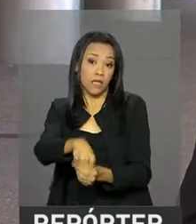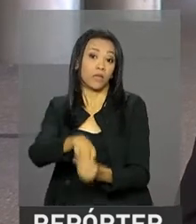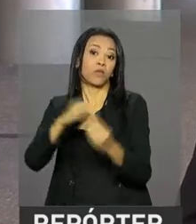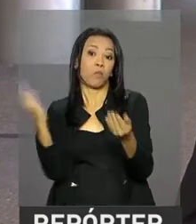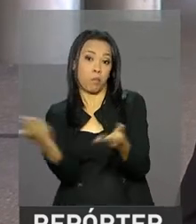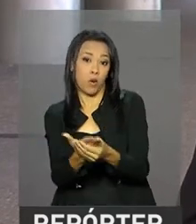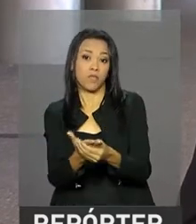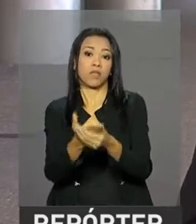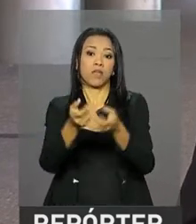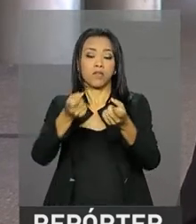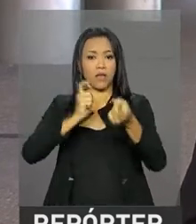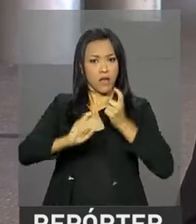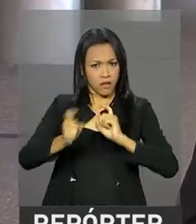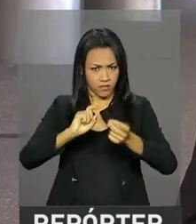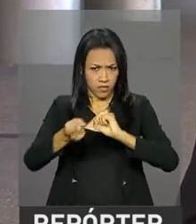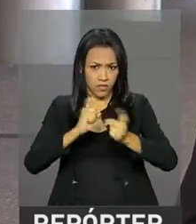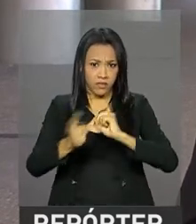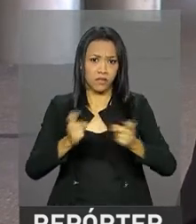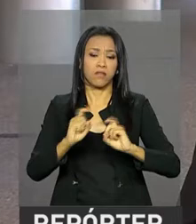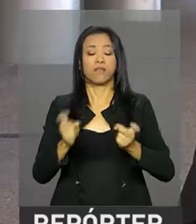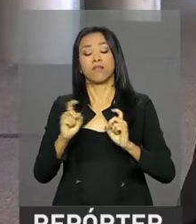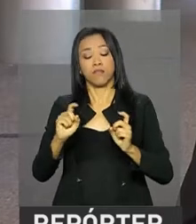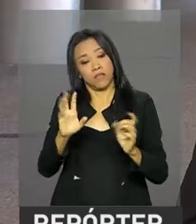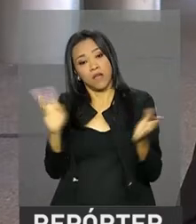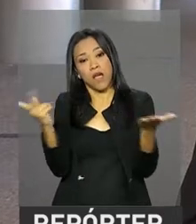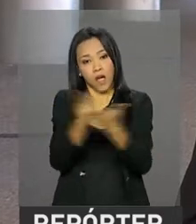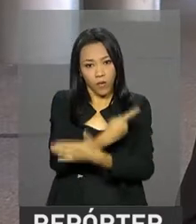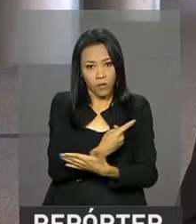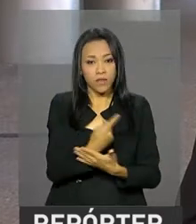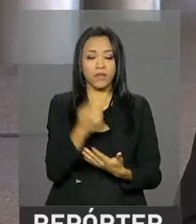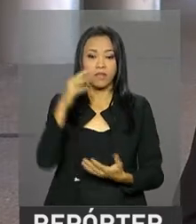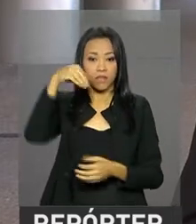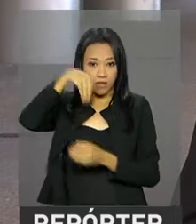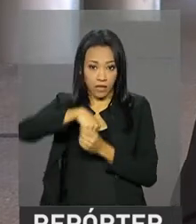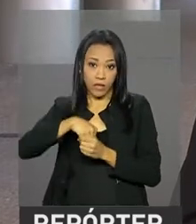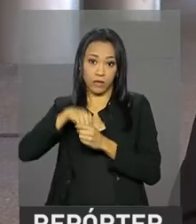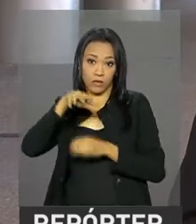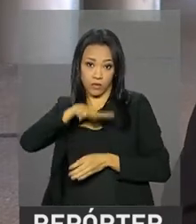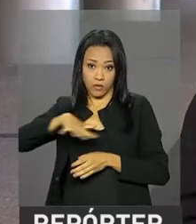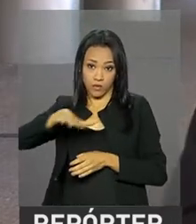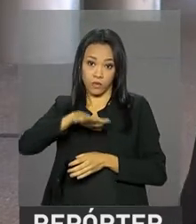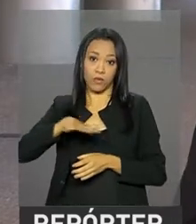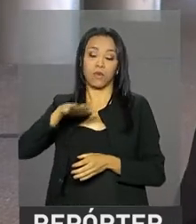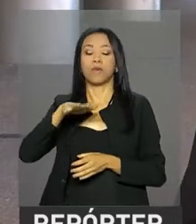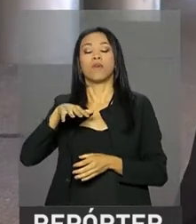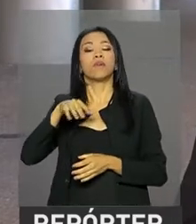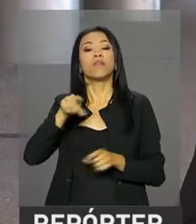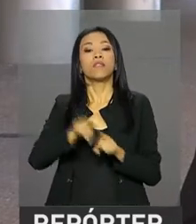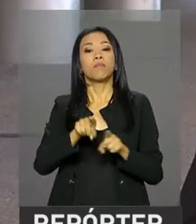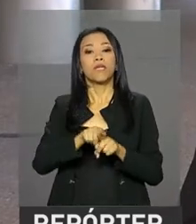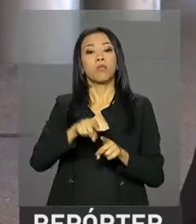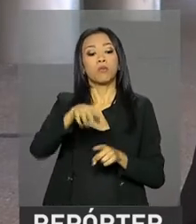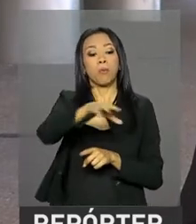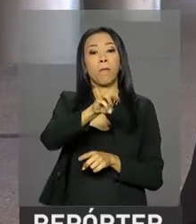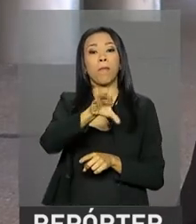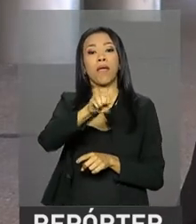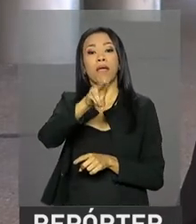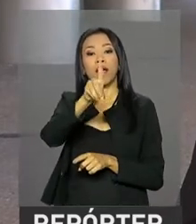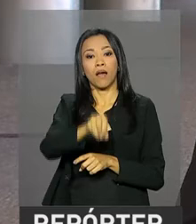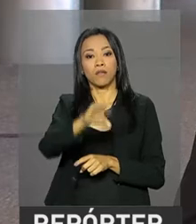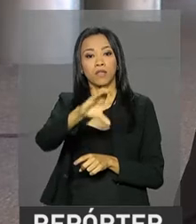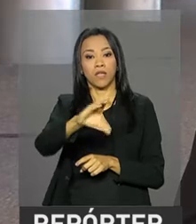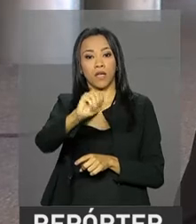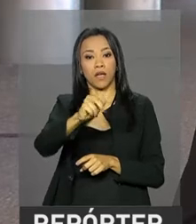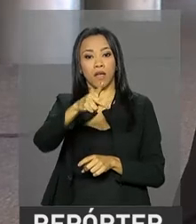órgãos por infrações cometidas no sistema financeiro e no mercado de capitais por exemplo com isso as infrações agora